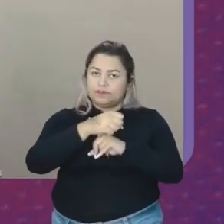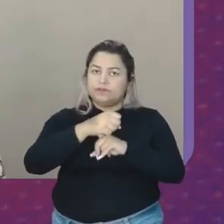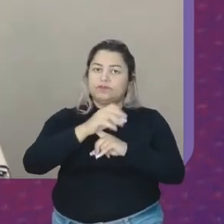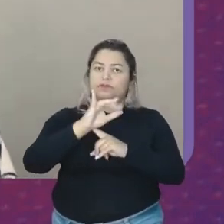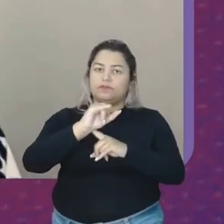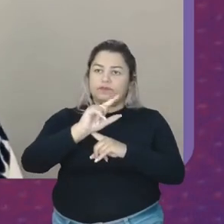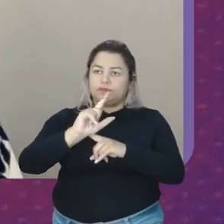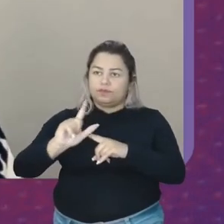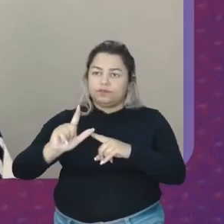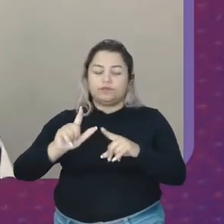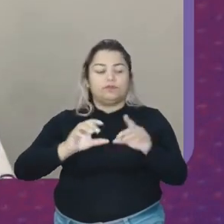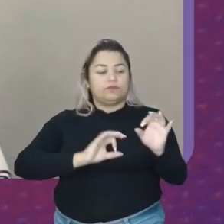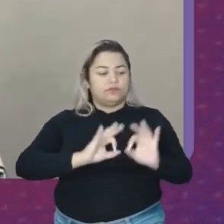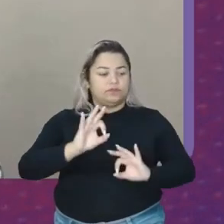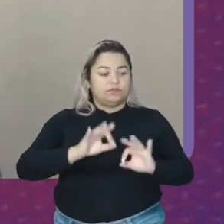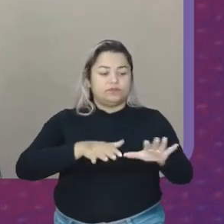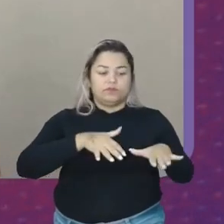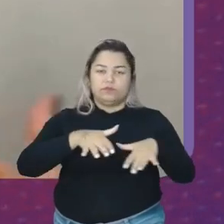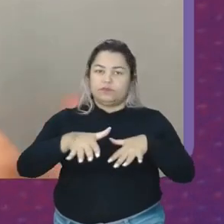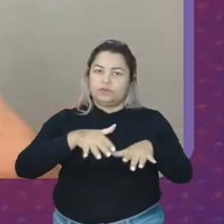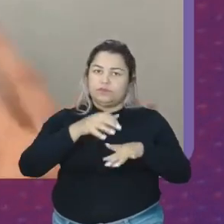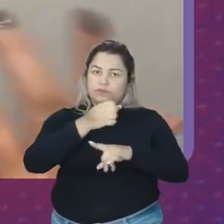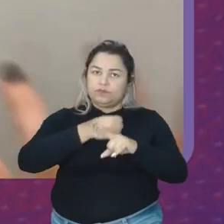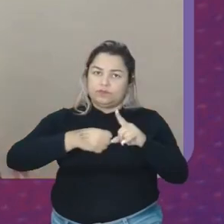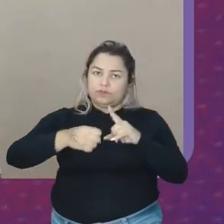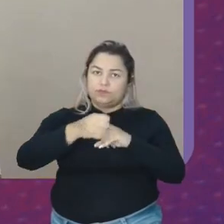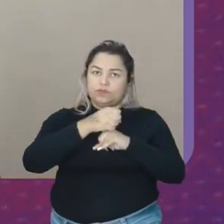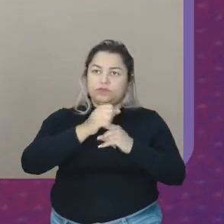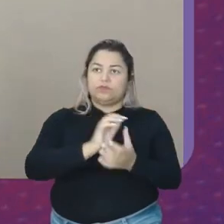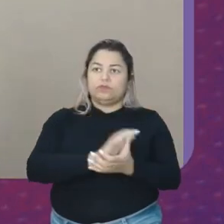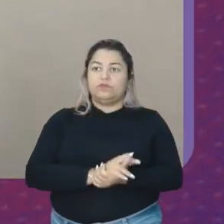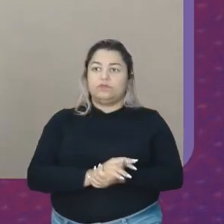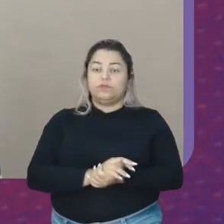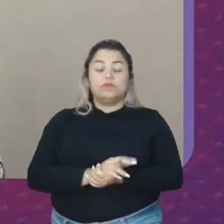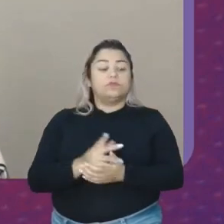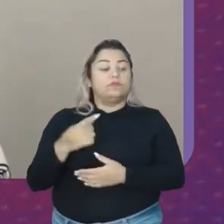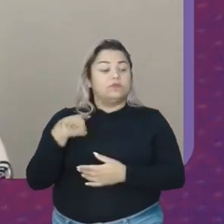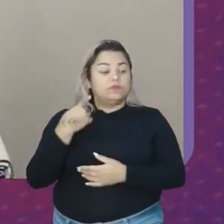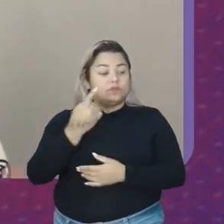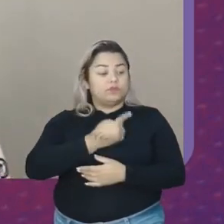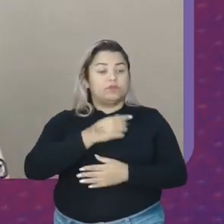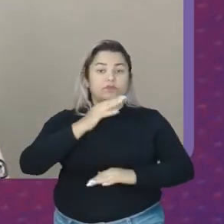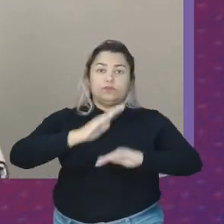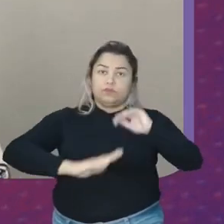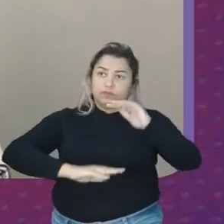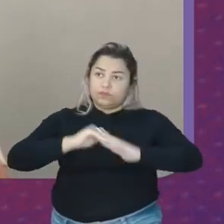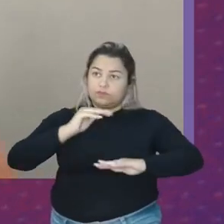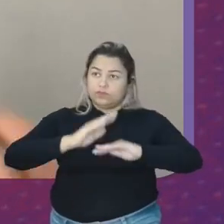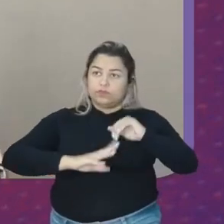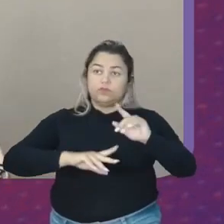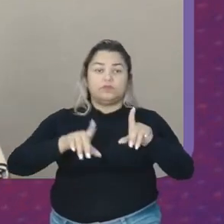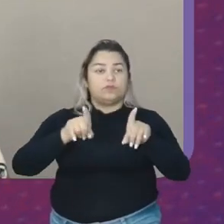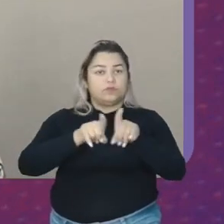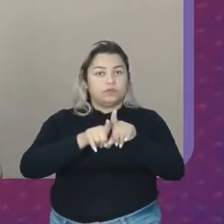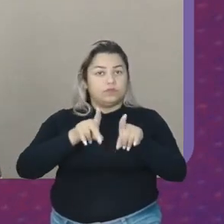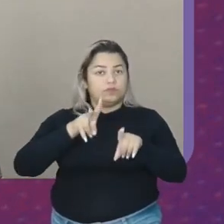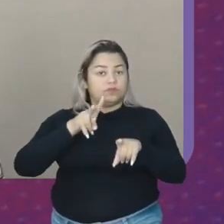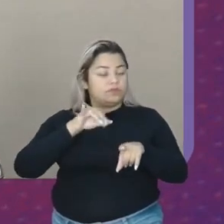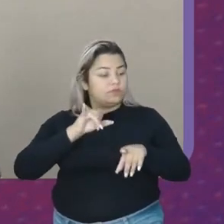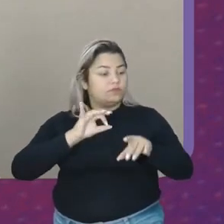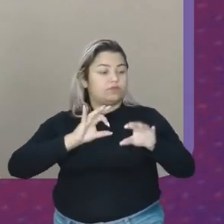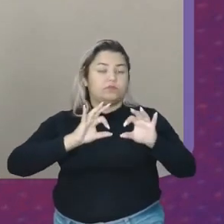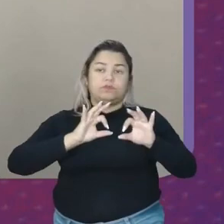organizada, com os movimentos sociais, as nossas ações. E a gente vai ajustando